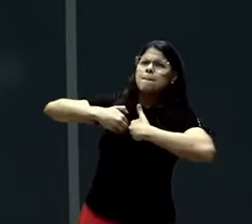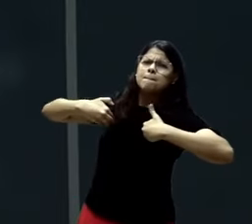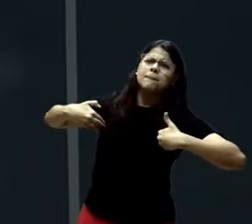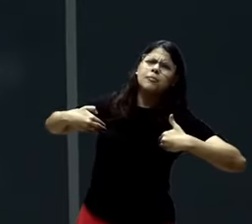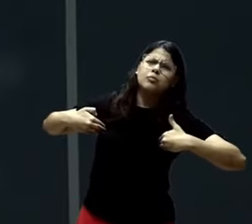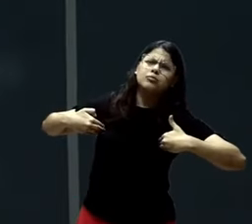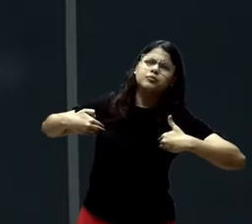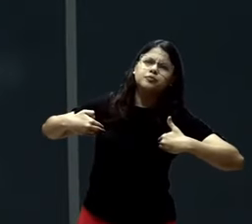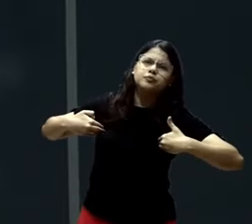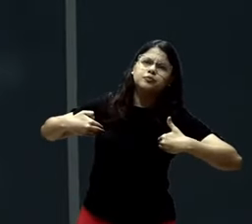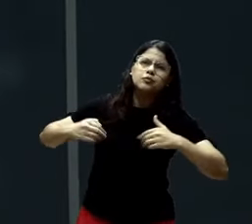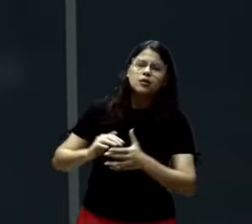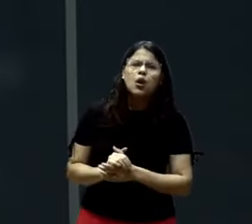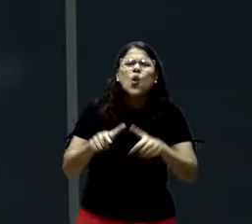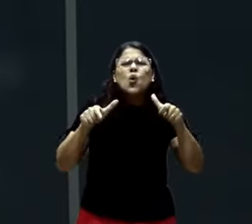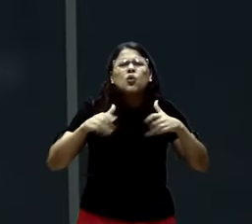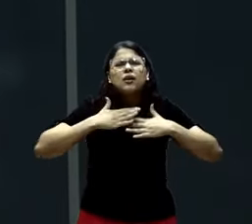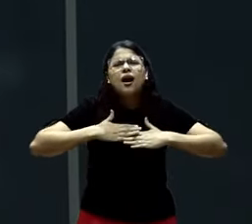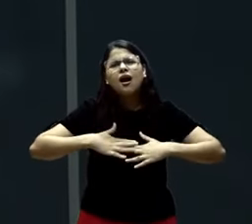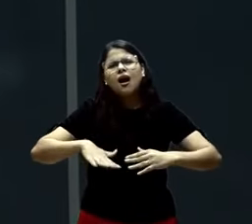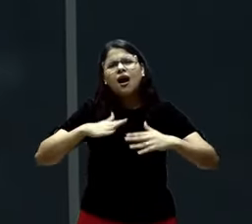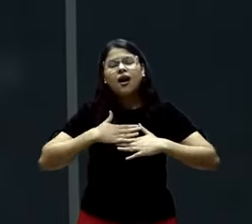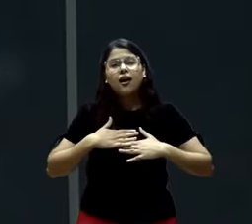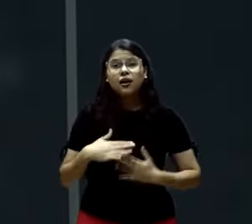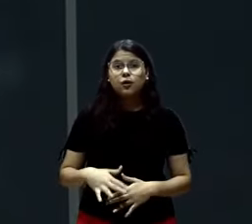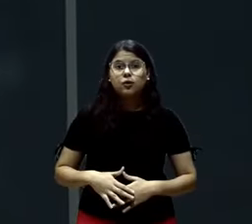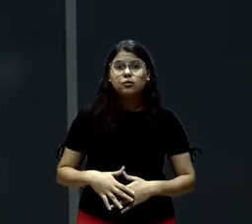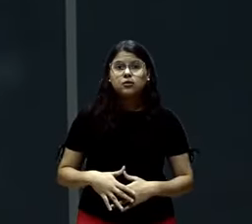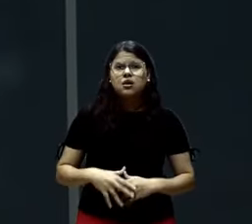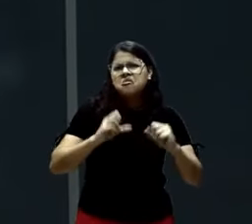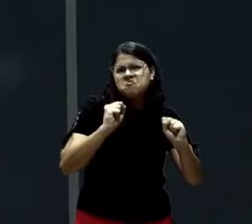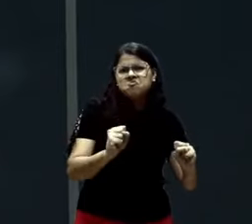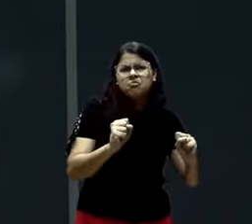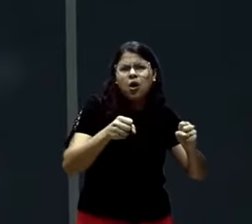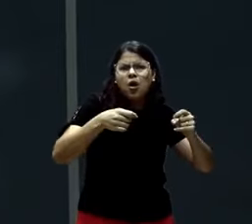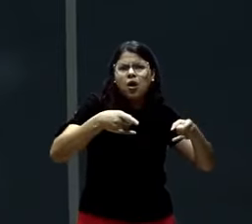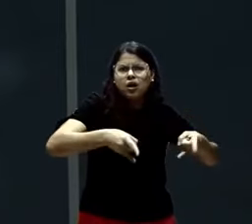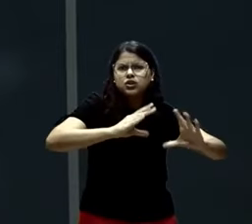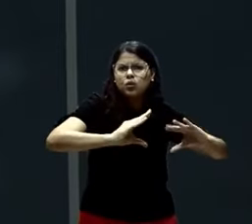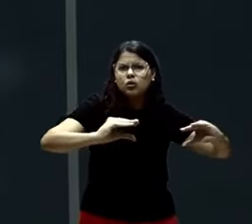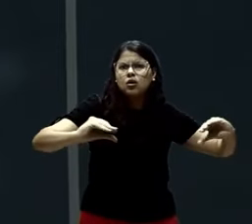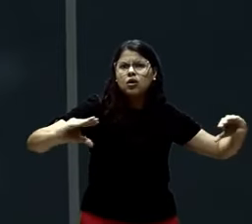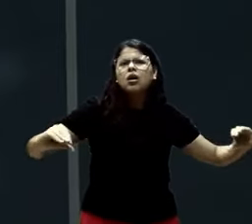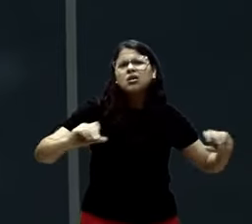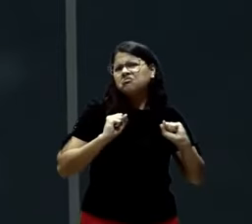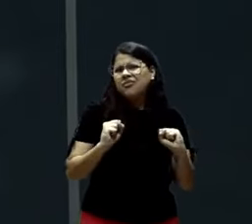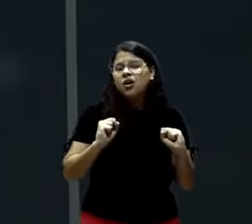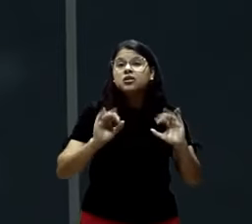ser uma sala, um lugar calmo. Ele está dizendo, se retire, vá para um lugar de